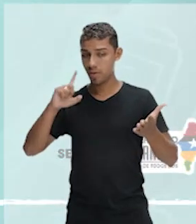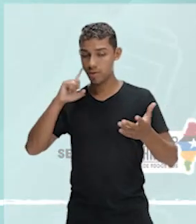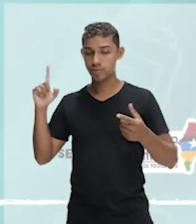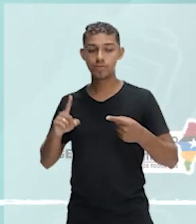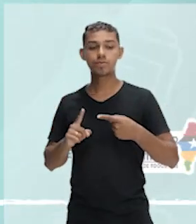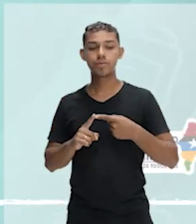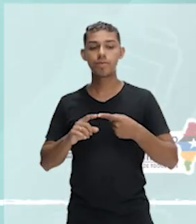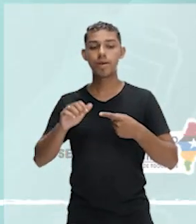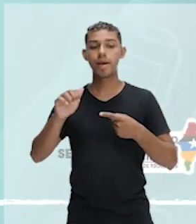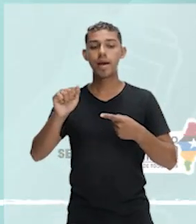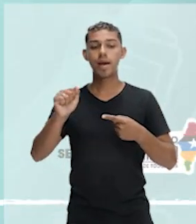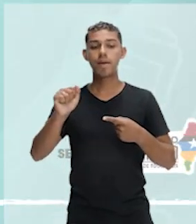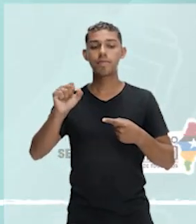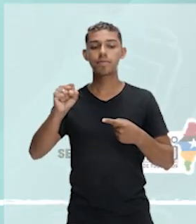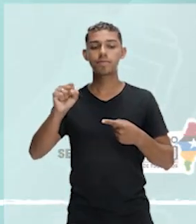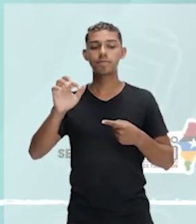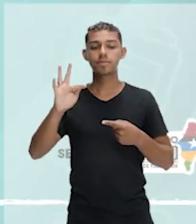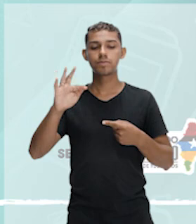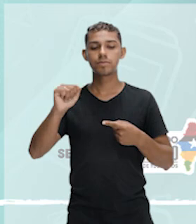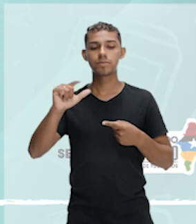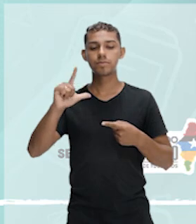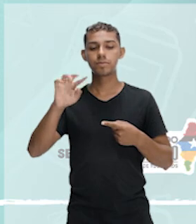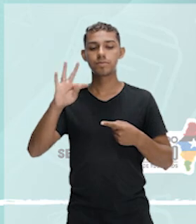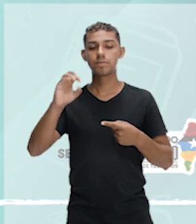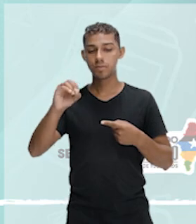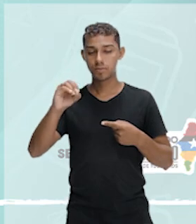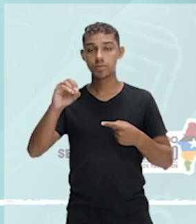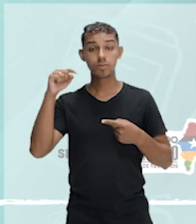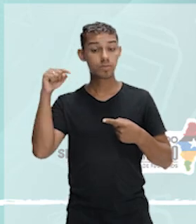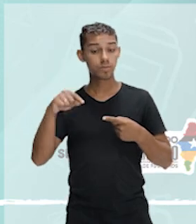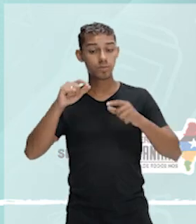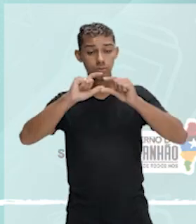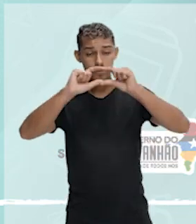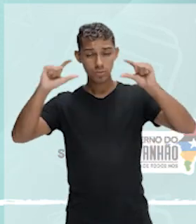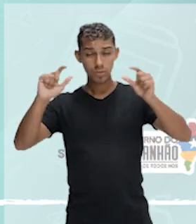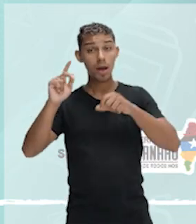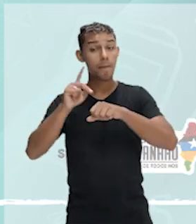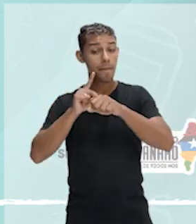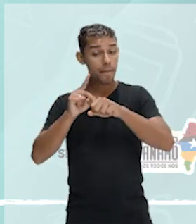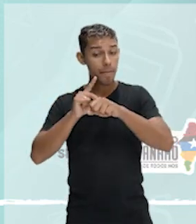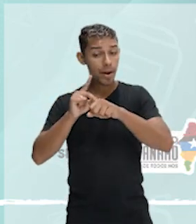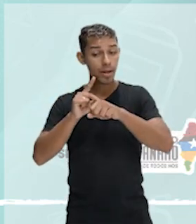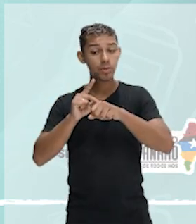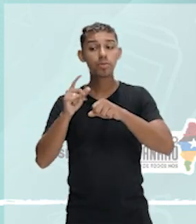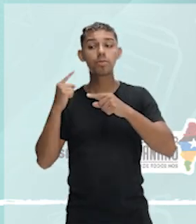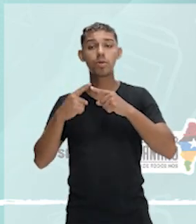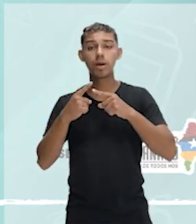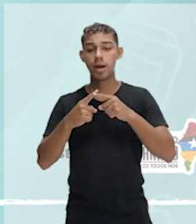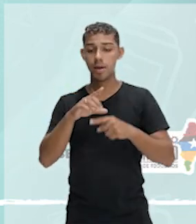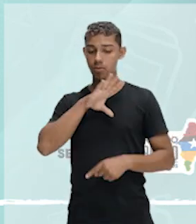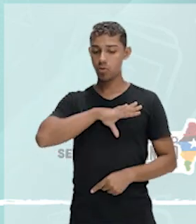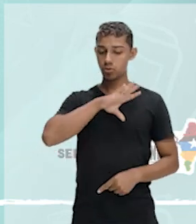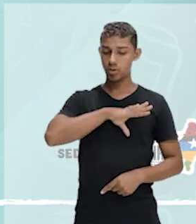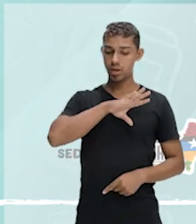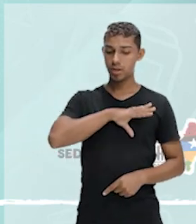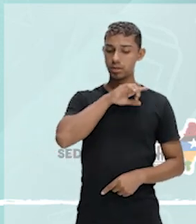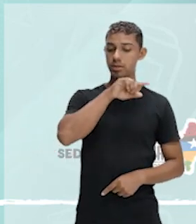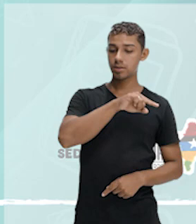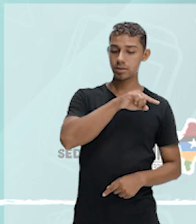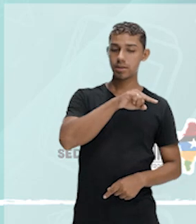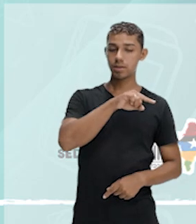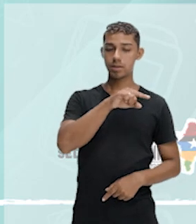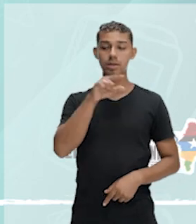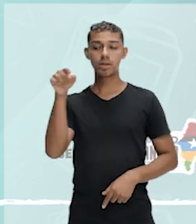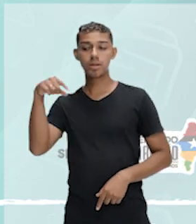para vocês verem que também em espanhol é a mesma palavra, asfalto. Então, nossa